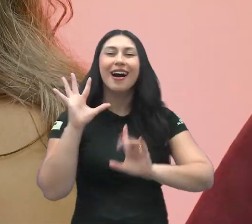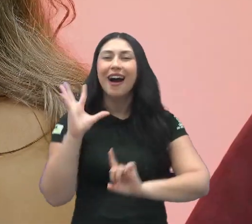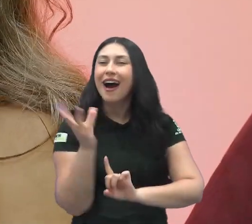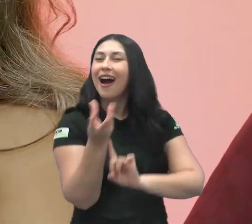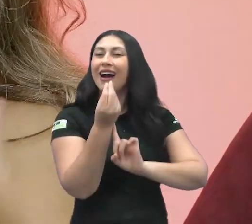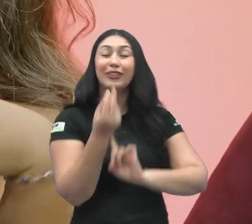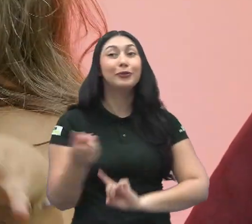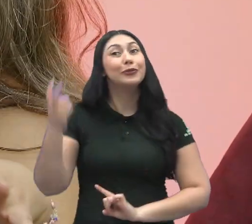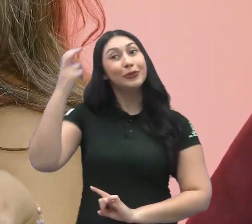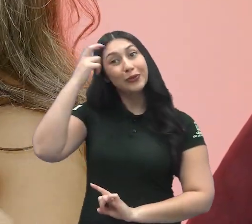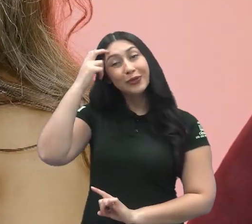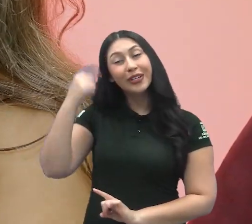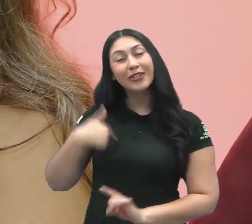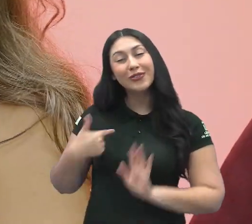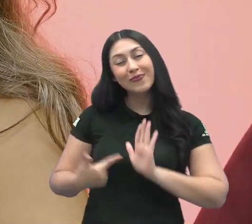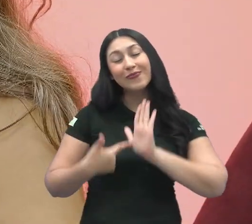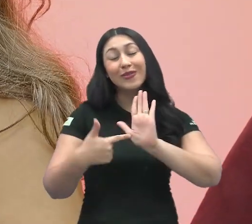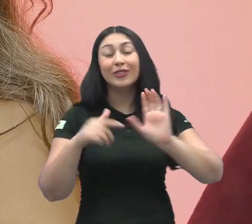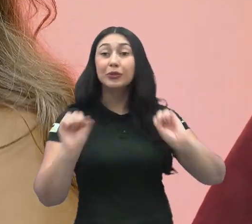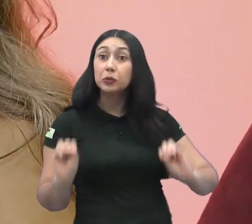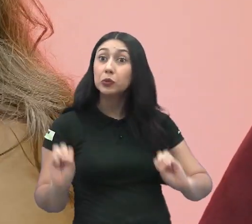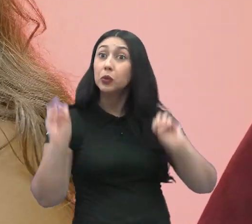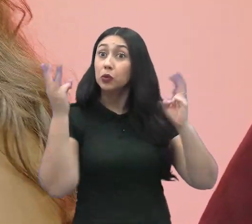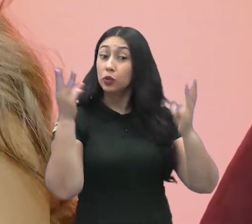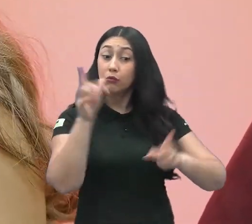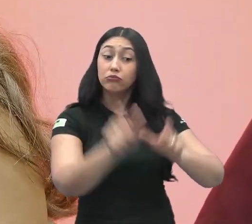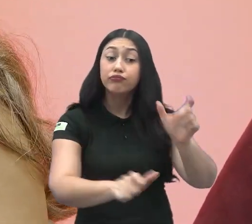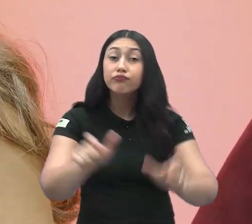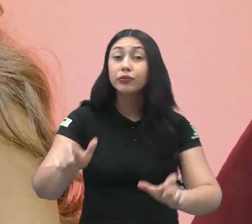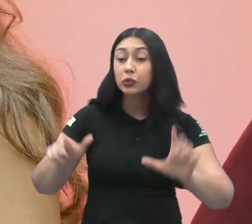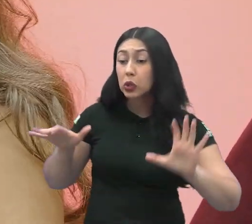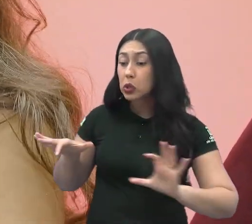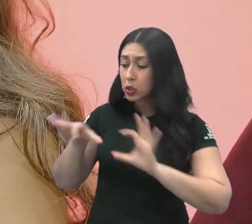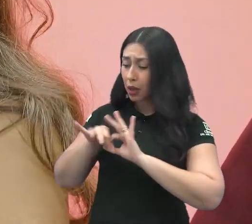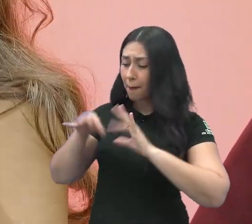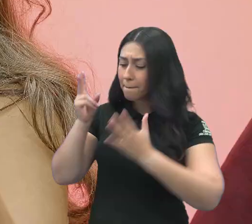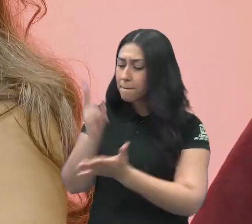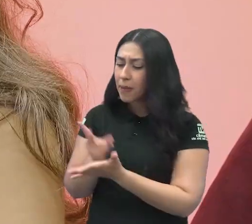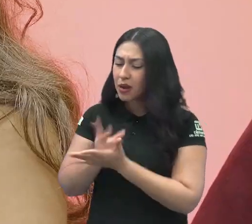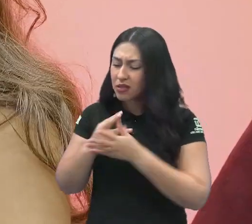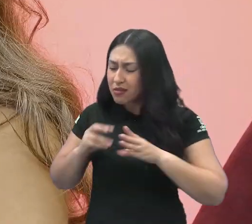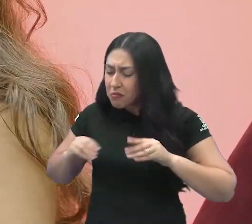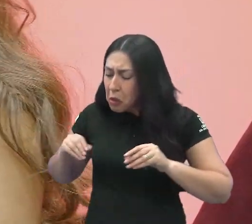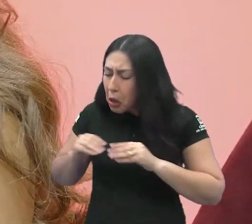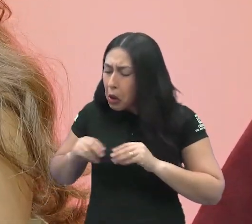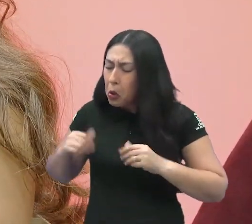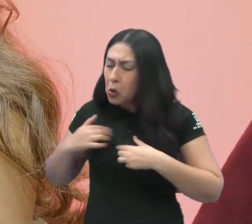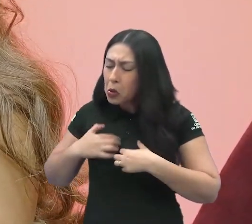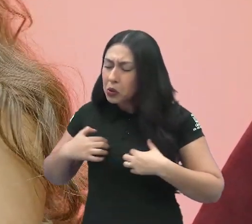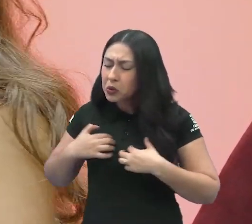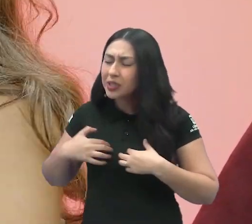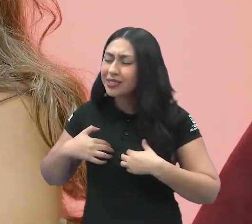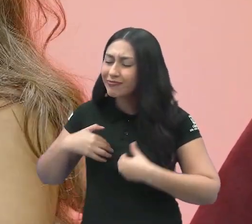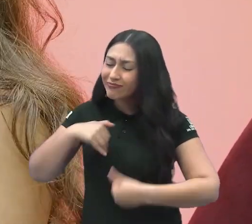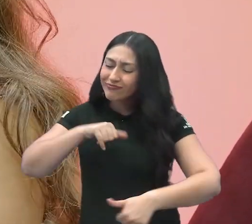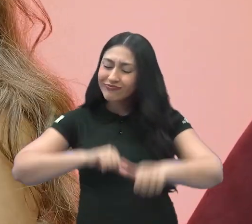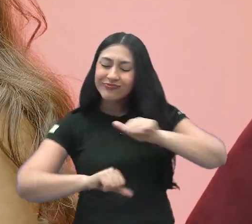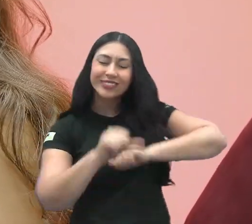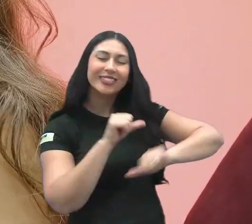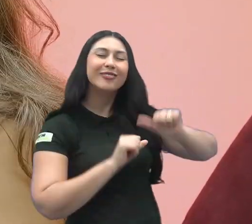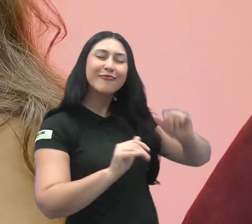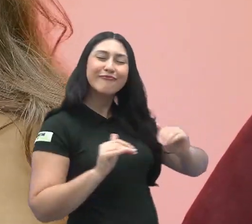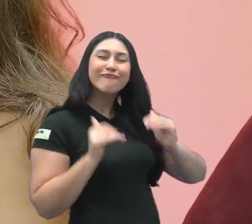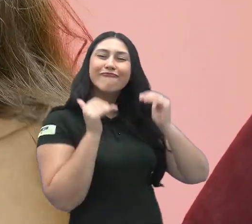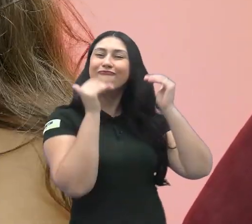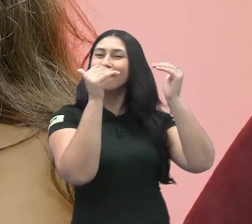shows também, para as pessoas se conectarem com os momentos difíceis, melancólicos, e a gente poder transformar esse sentimento, aquele dia no